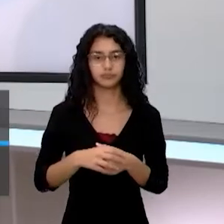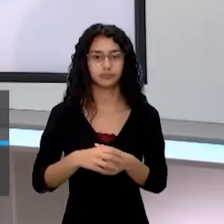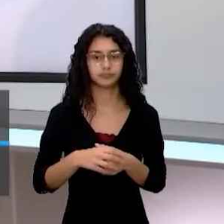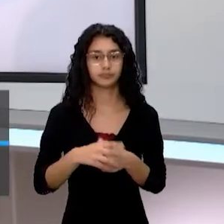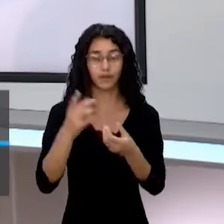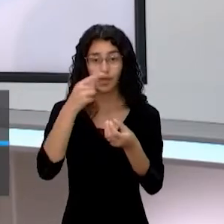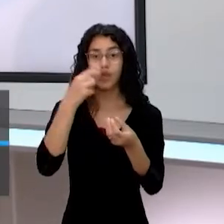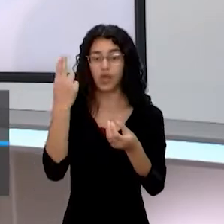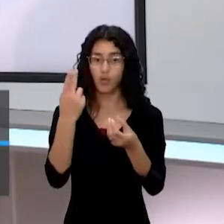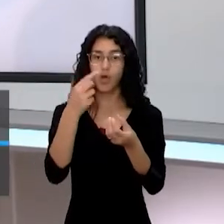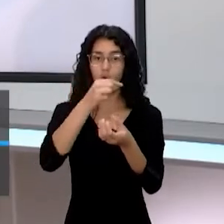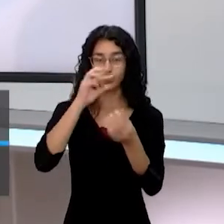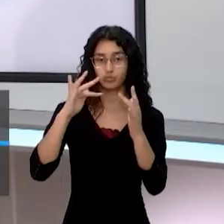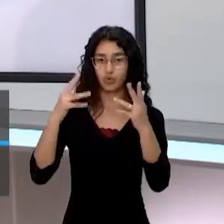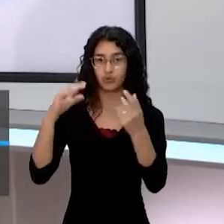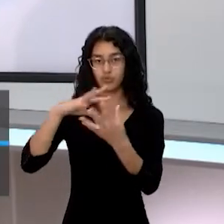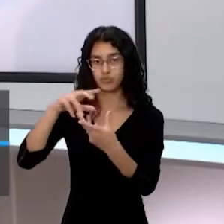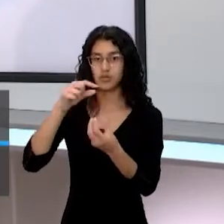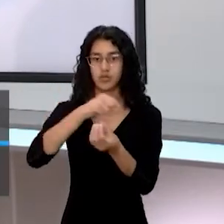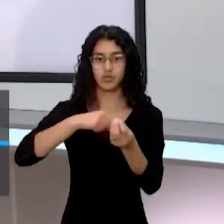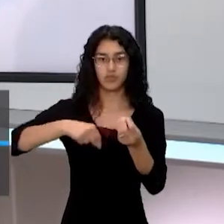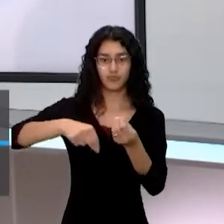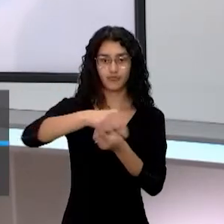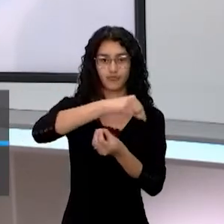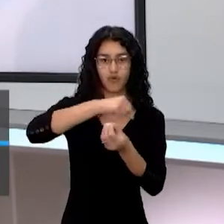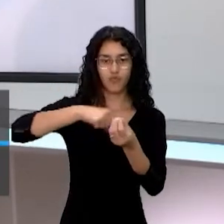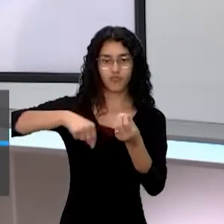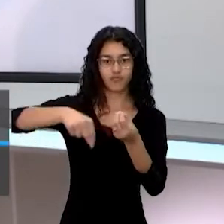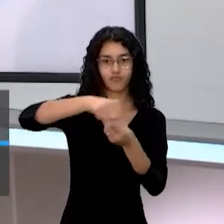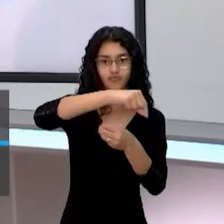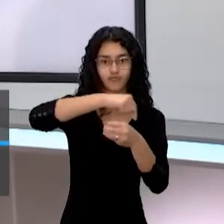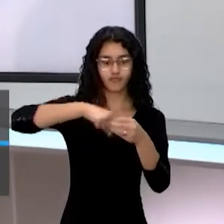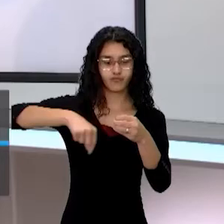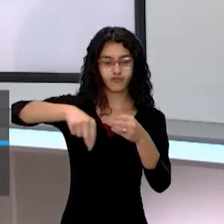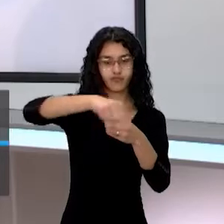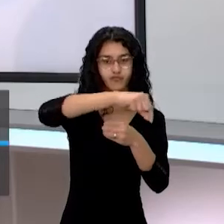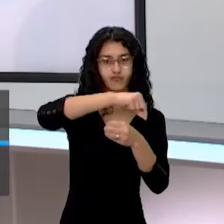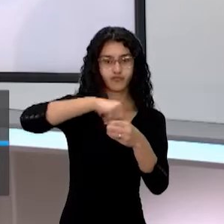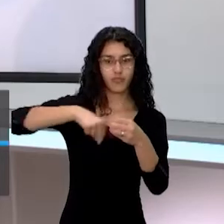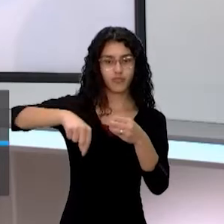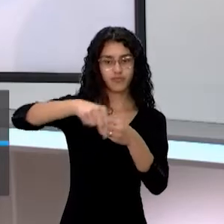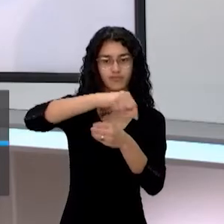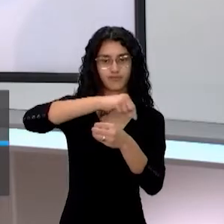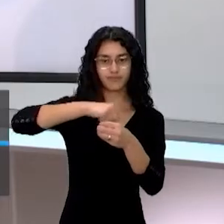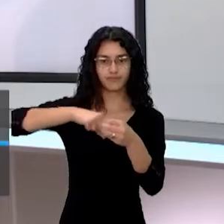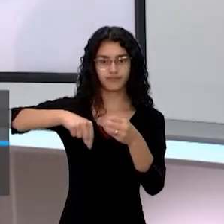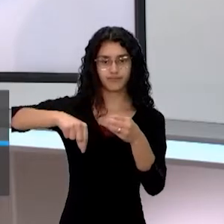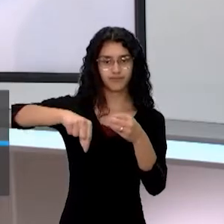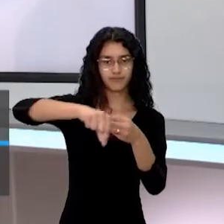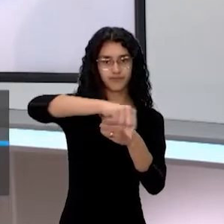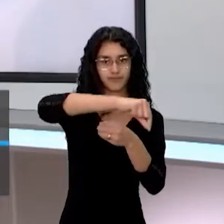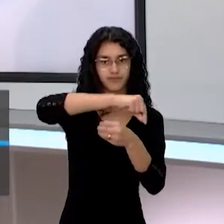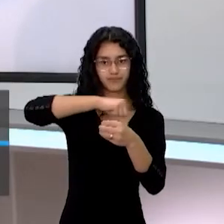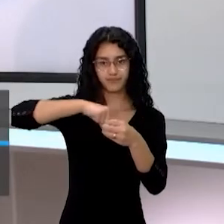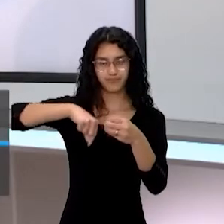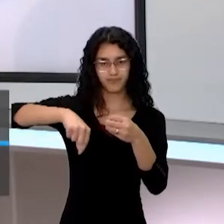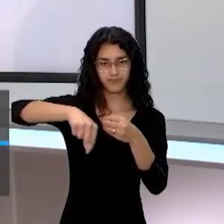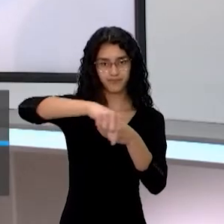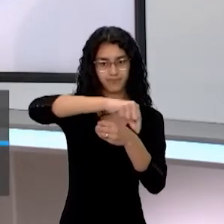sentido ali. A gente usa como esse valor aqui, o polegar negativo para cima, então eu estou girando assim, ó, sempre nesse